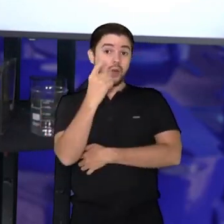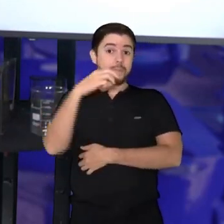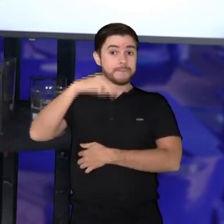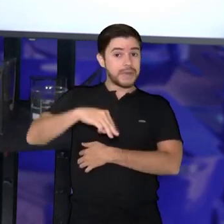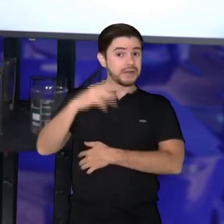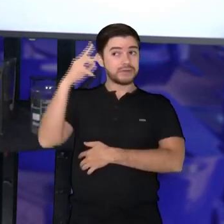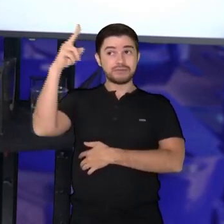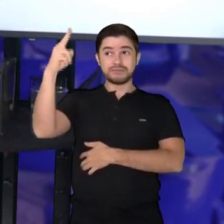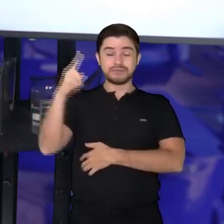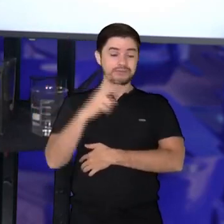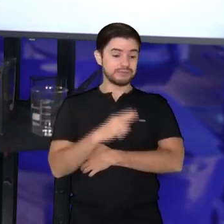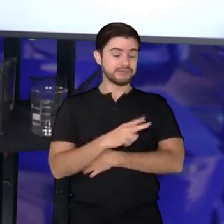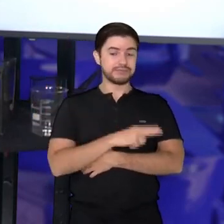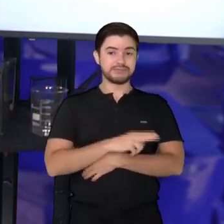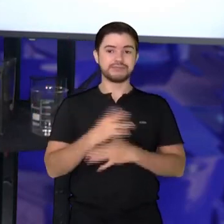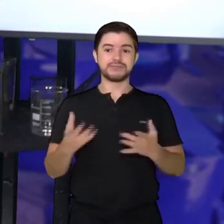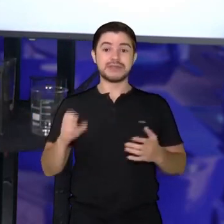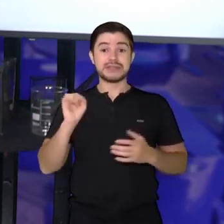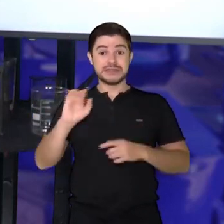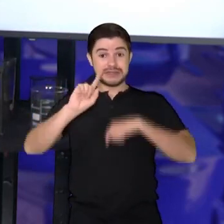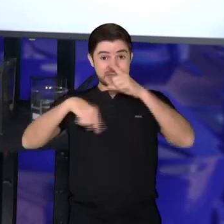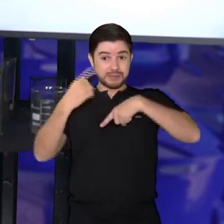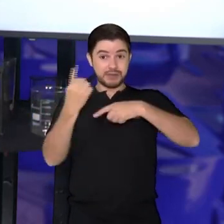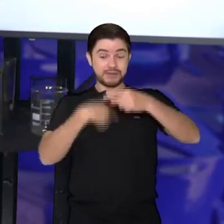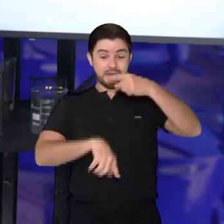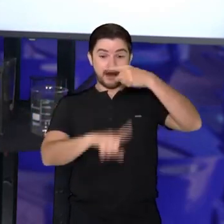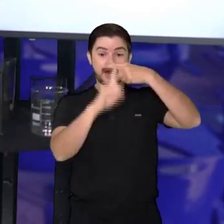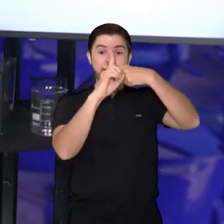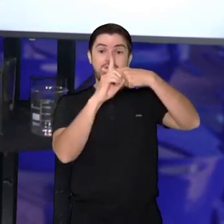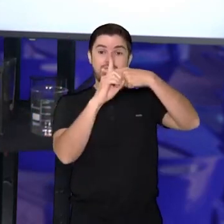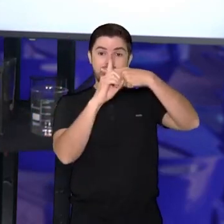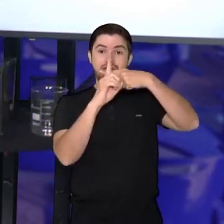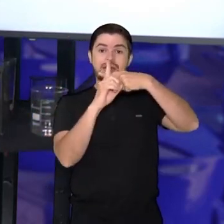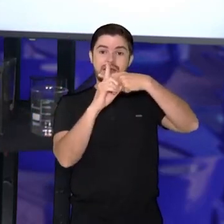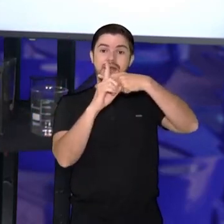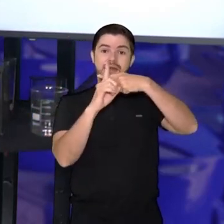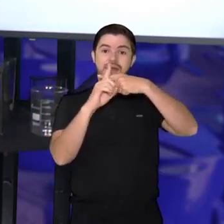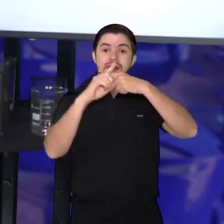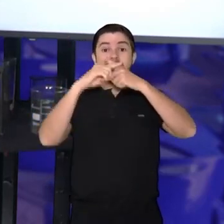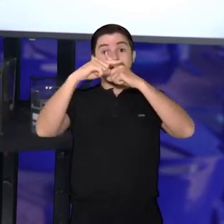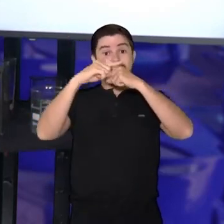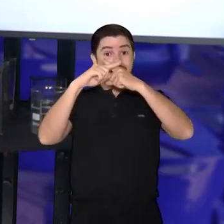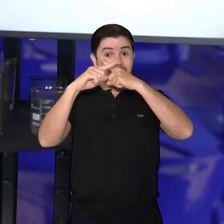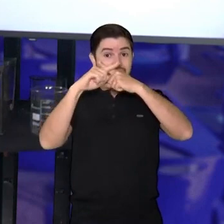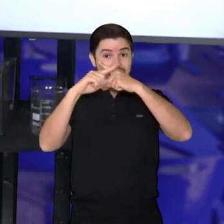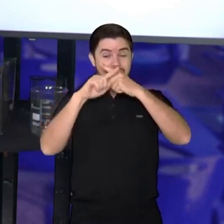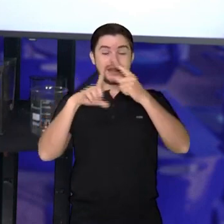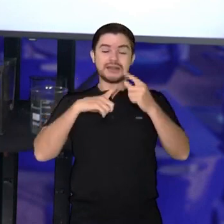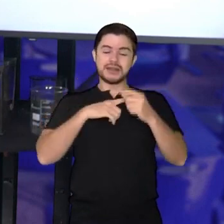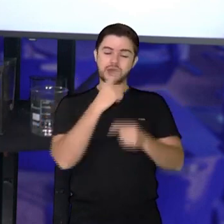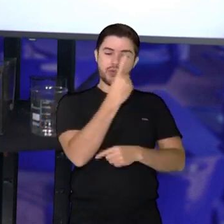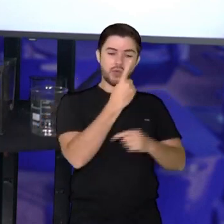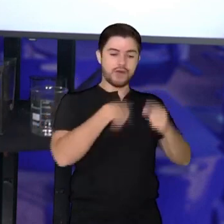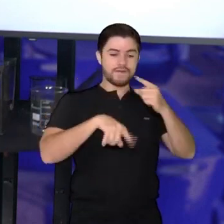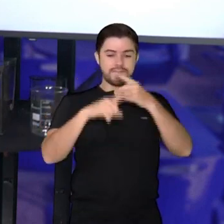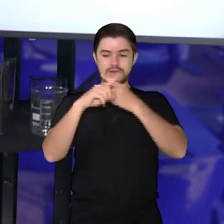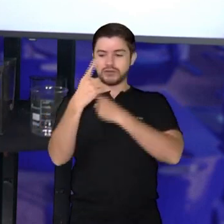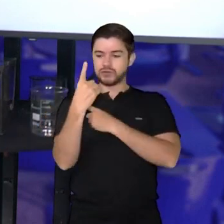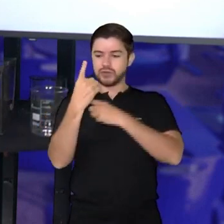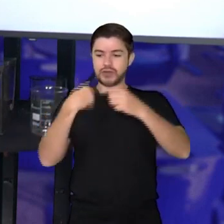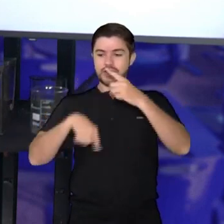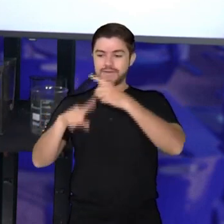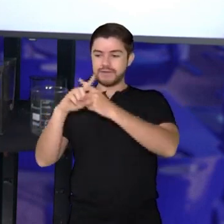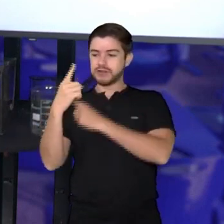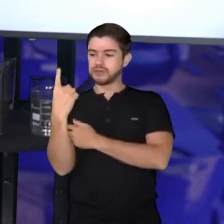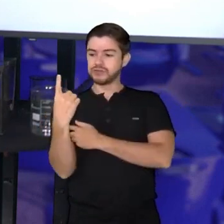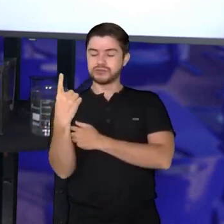metro. Quando você faz a multiplicação dessas dimensões, você tem 1 vezes 1 vezes 1 e você